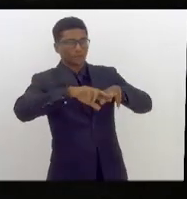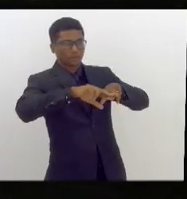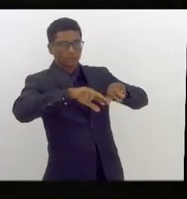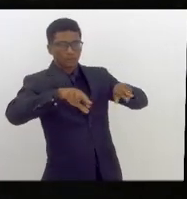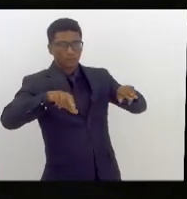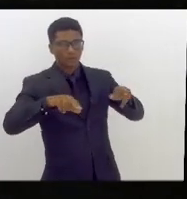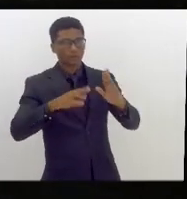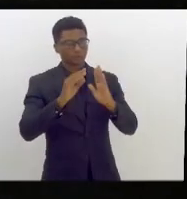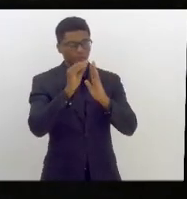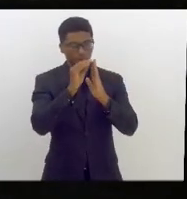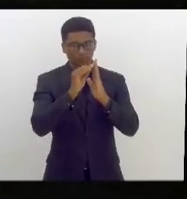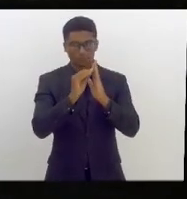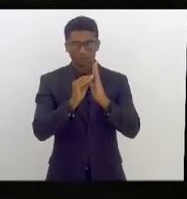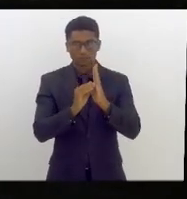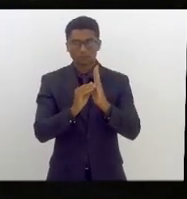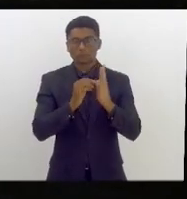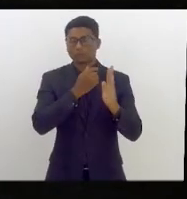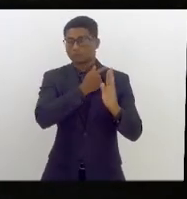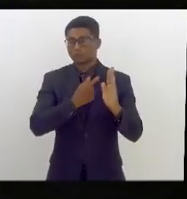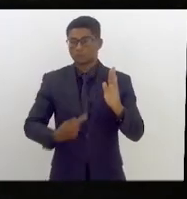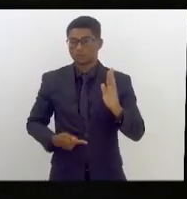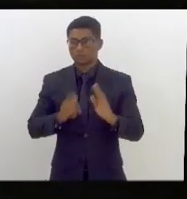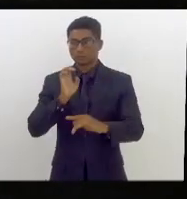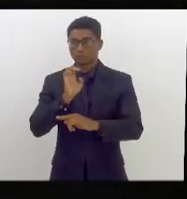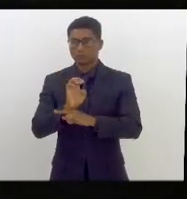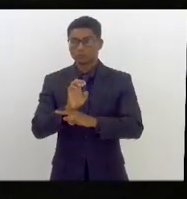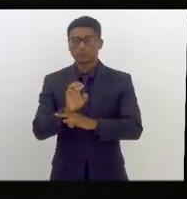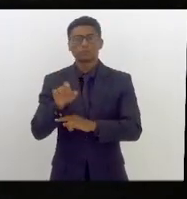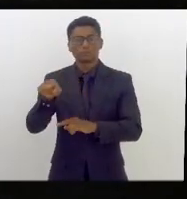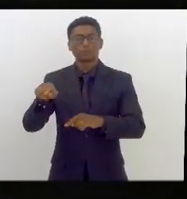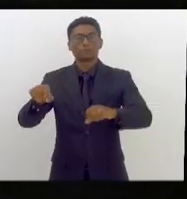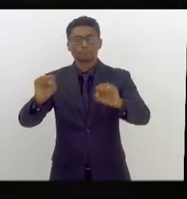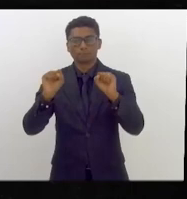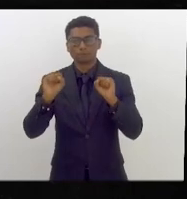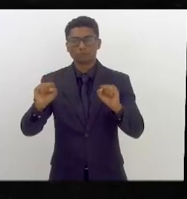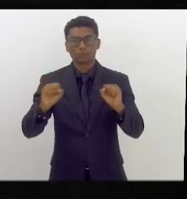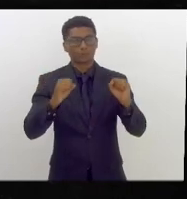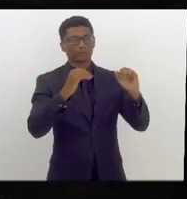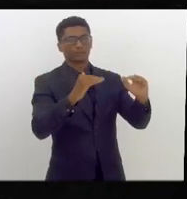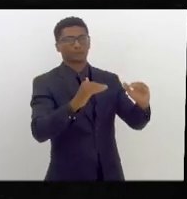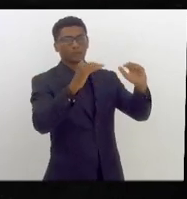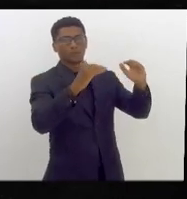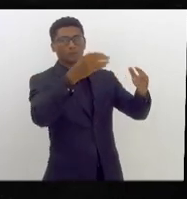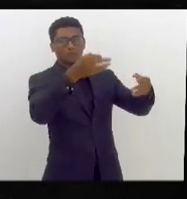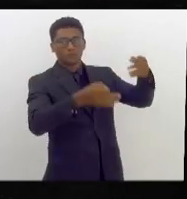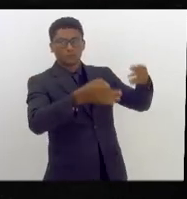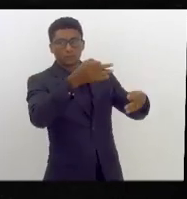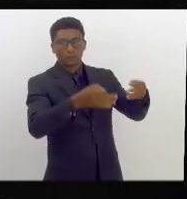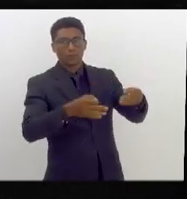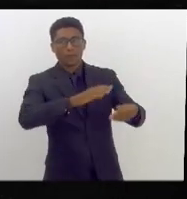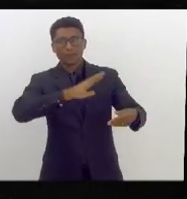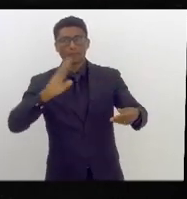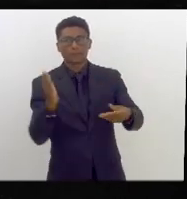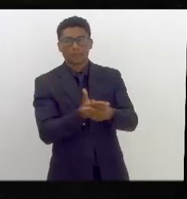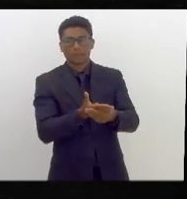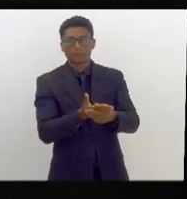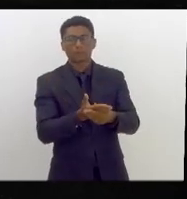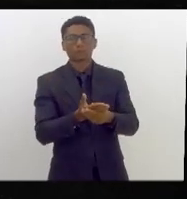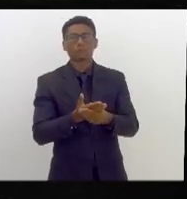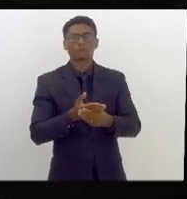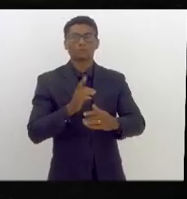poderá, sim, o Governo do Estado ajuizar no Supremo Tribunal Federal uma ação contra